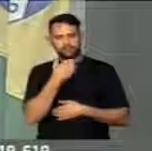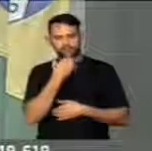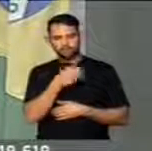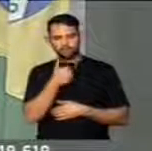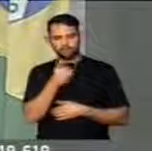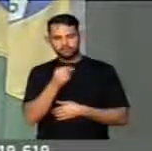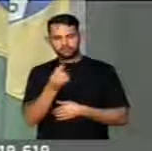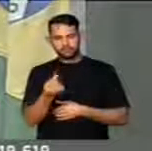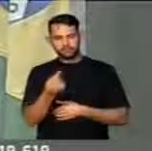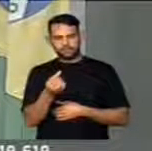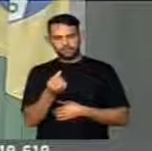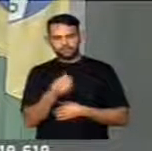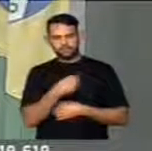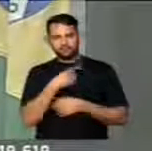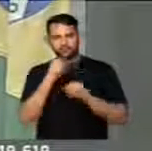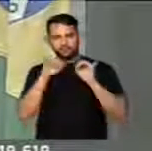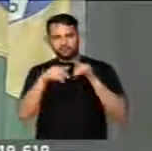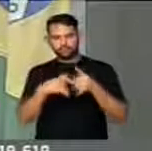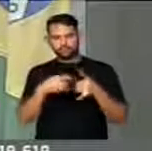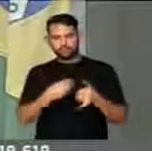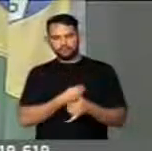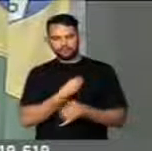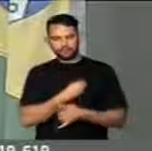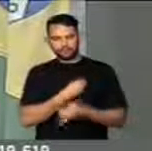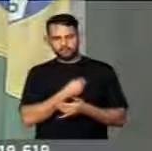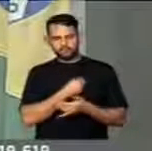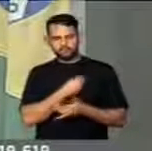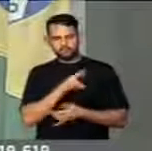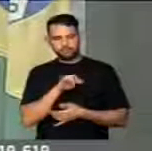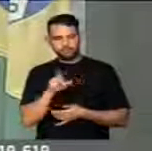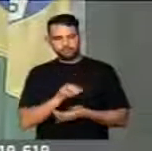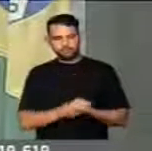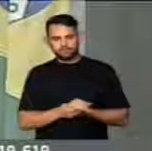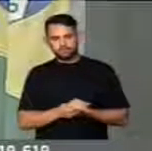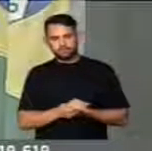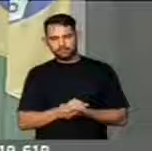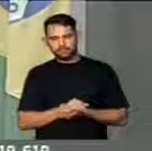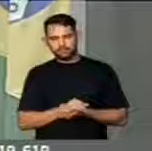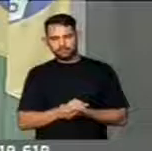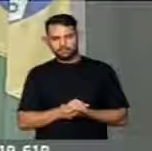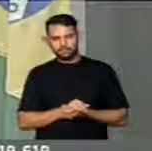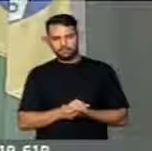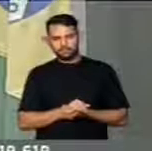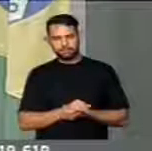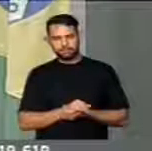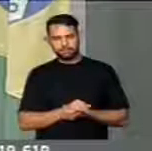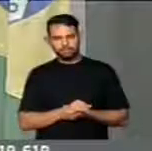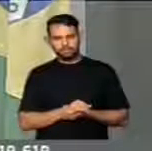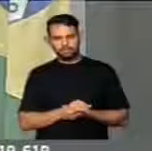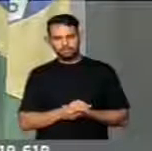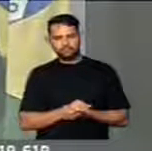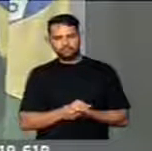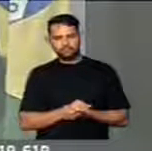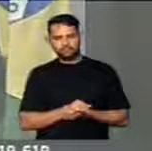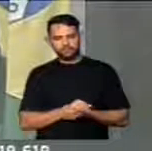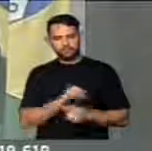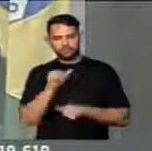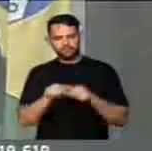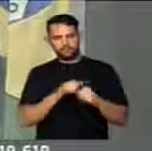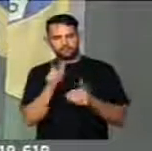da Aeronáutica, da Lei Complementar número 97, 9 de junho de 1999, e do Código